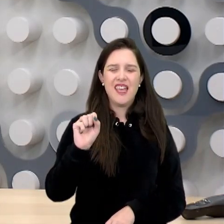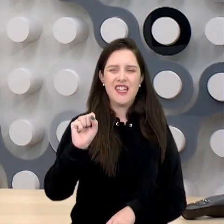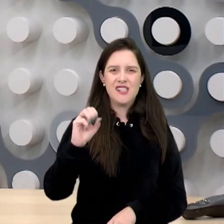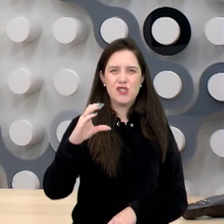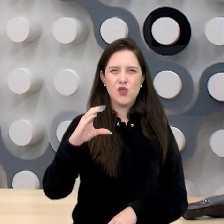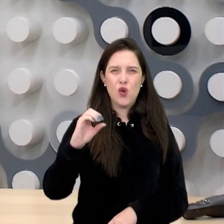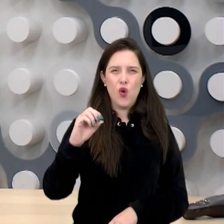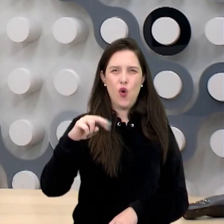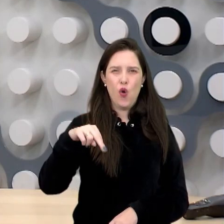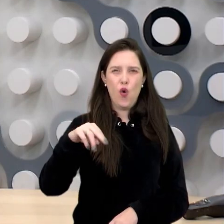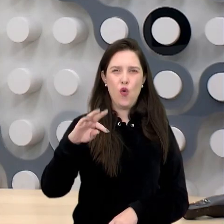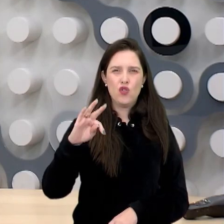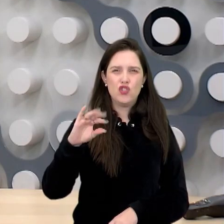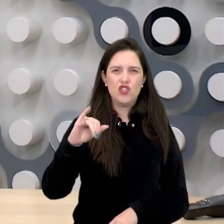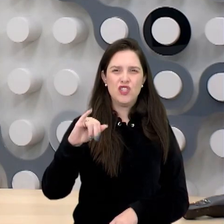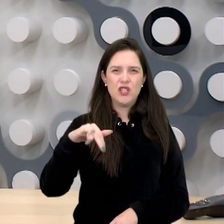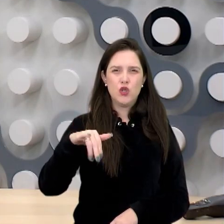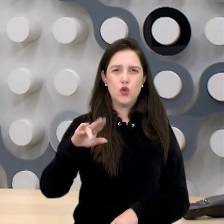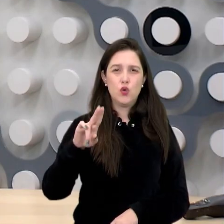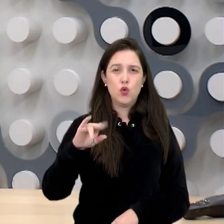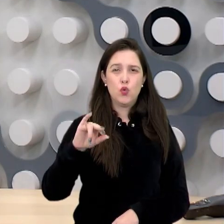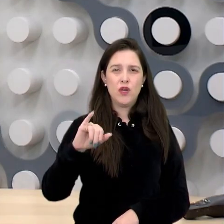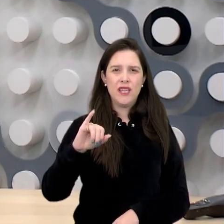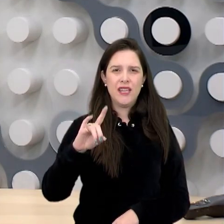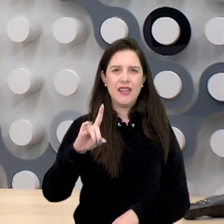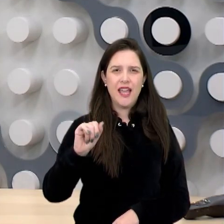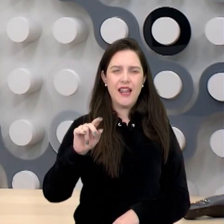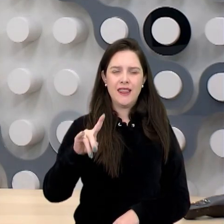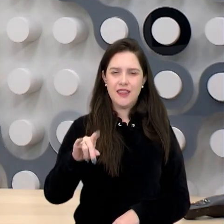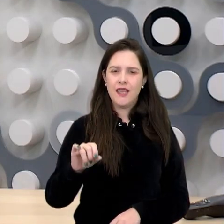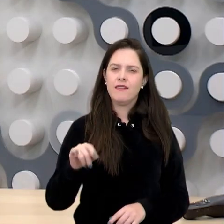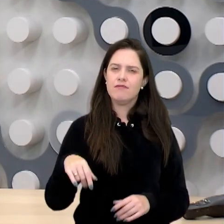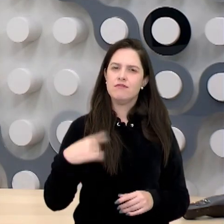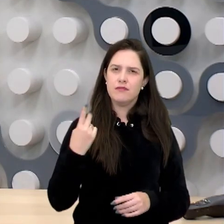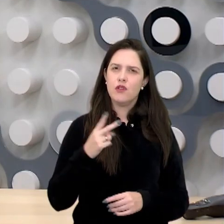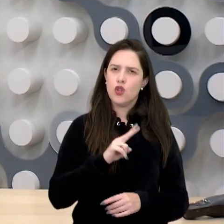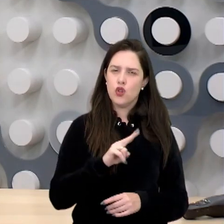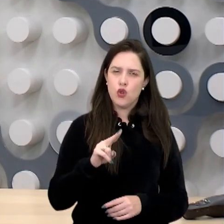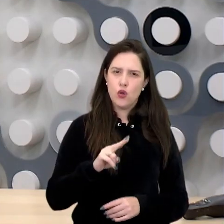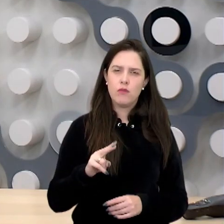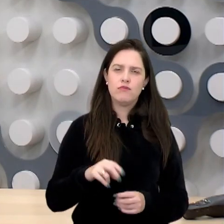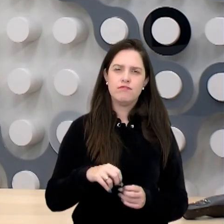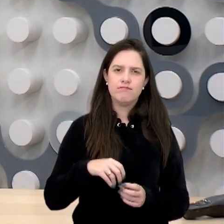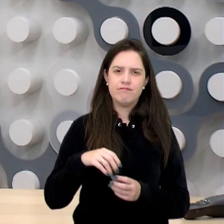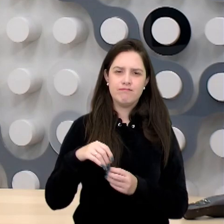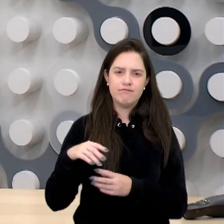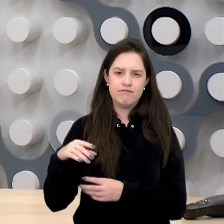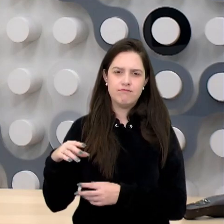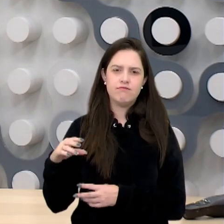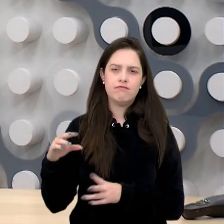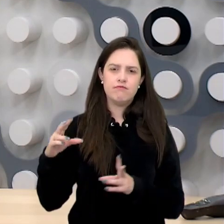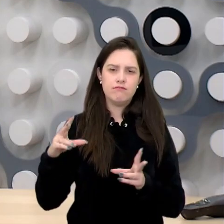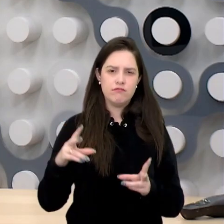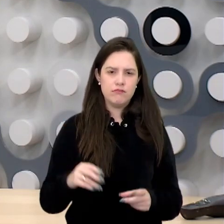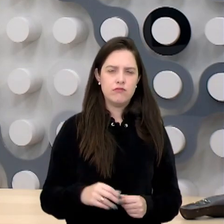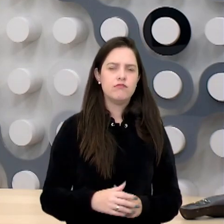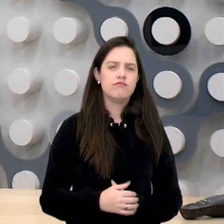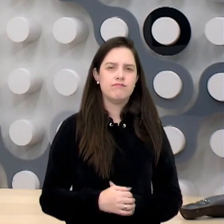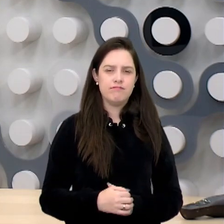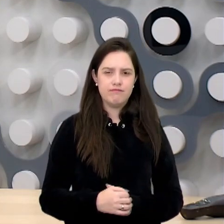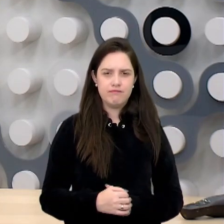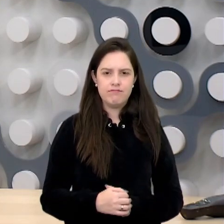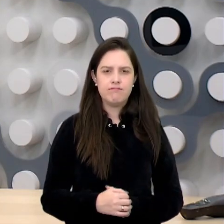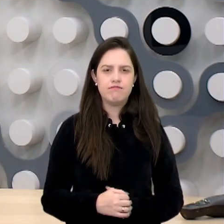intensidade, se ela é maior ou menor, dentro dessas camadas de transição que nós chamamos aí de descontinuidade